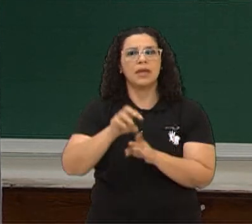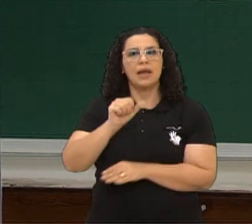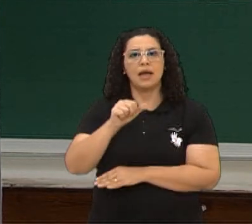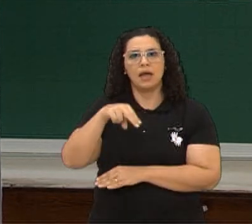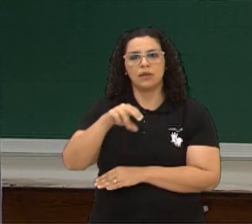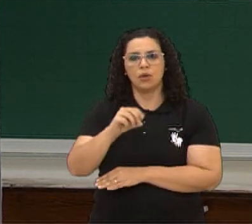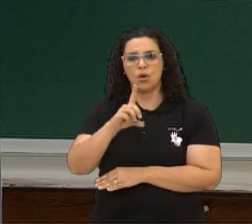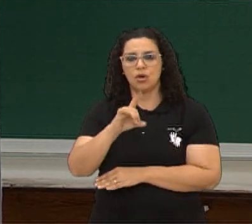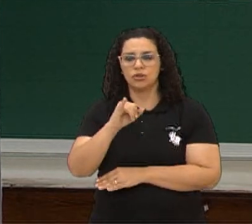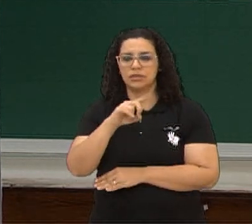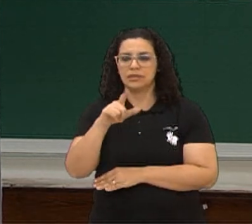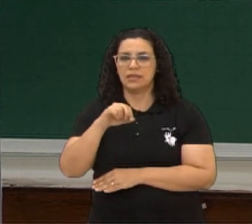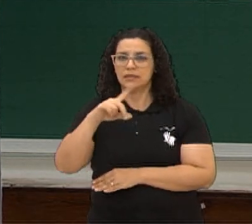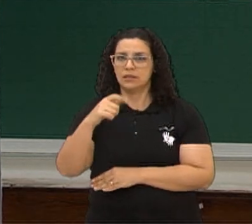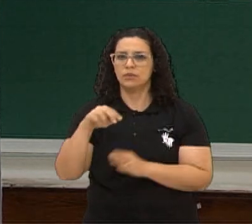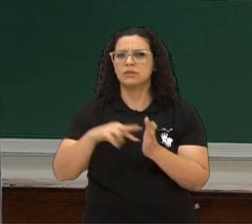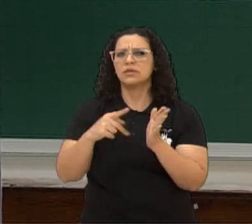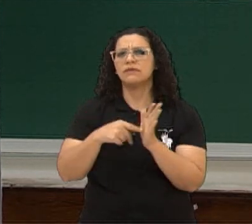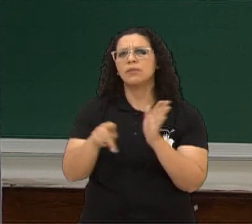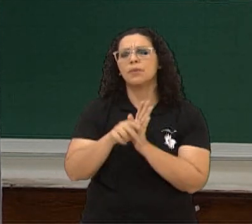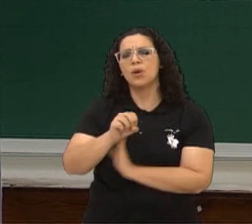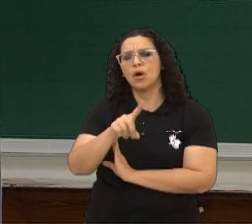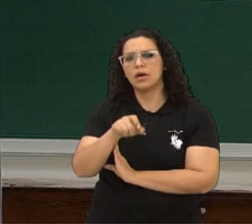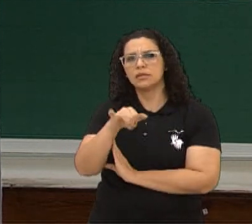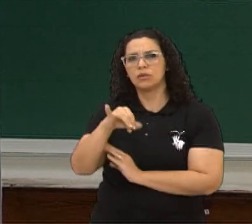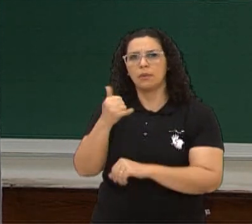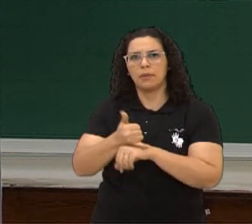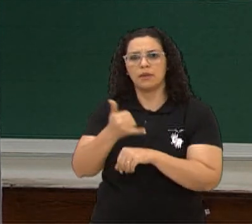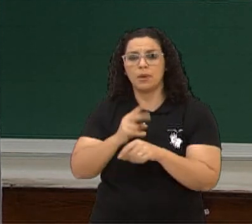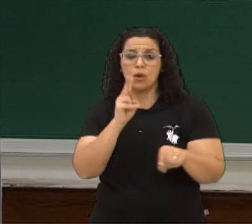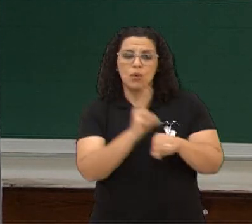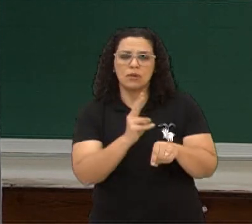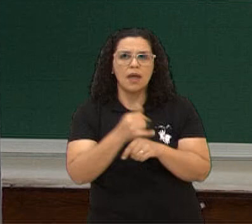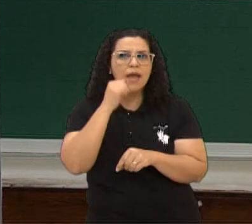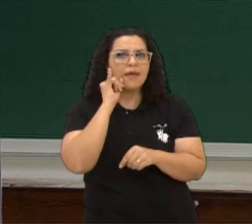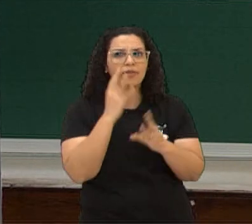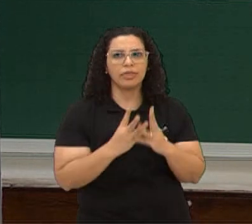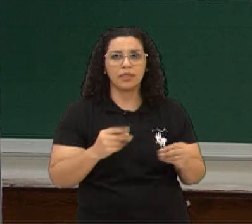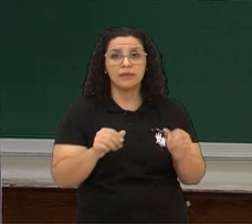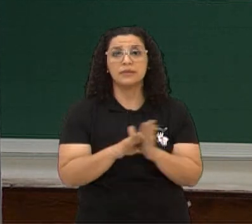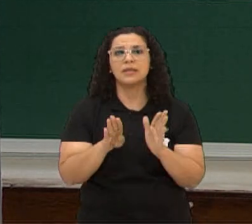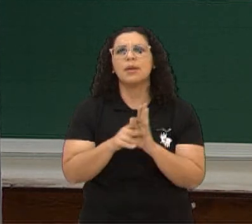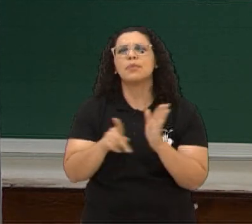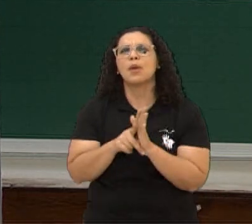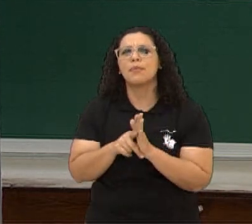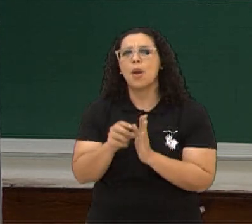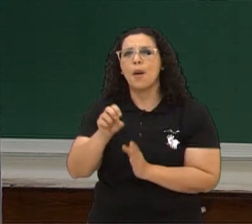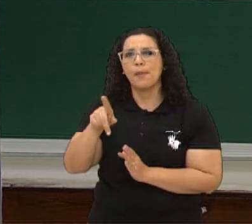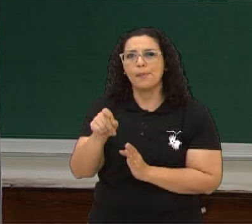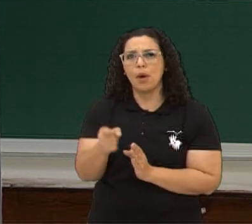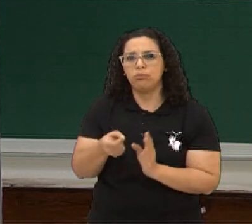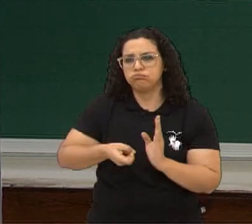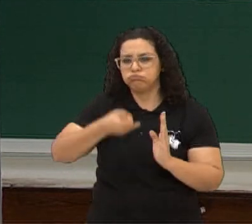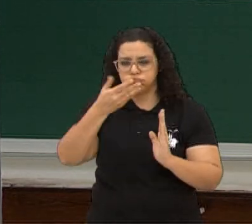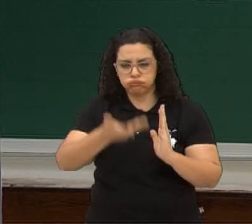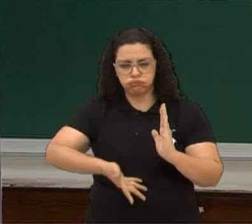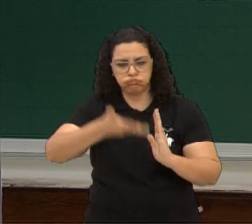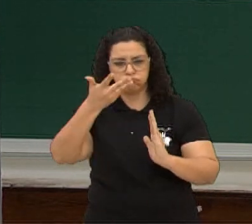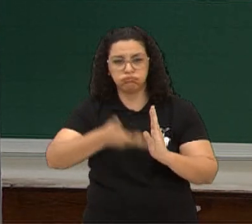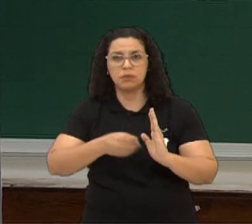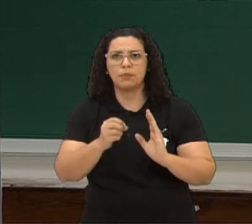camada de óxido em cima de alguns metais para proteção, e também a pintura eletrostática que entra nesse processo